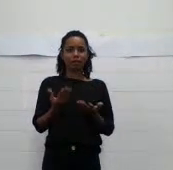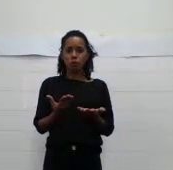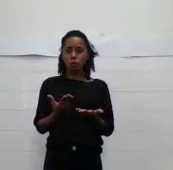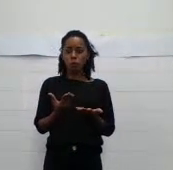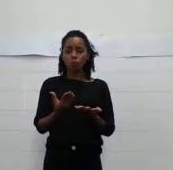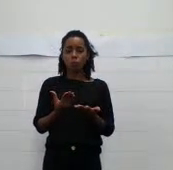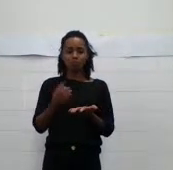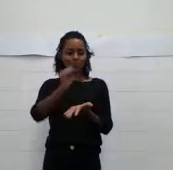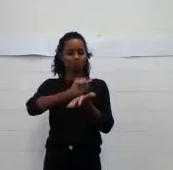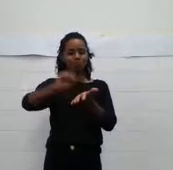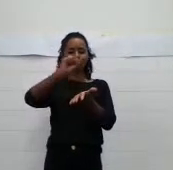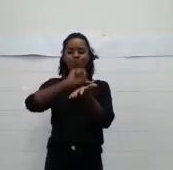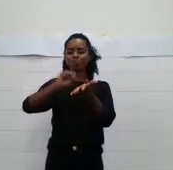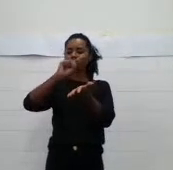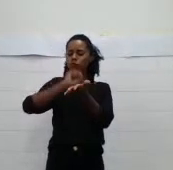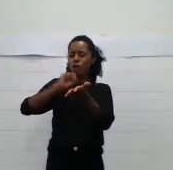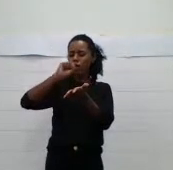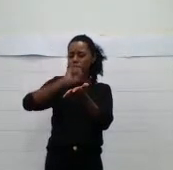literatura